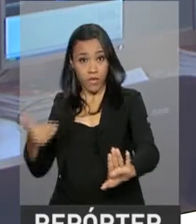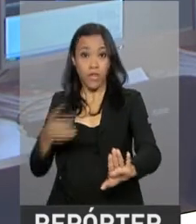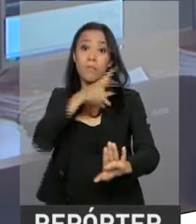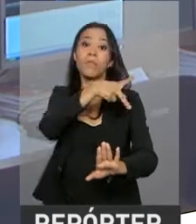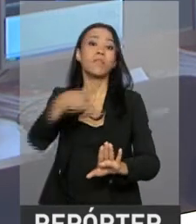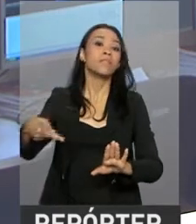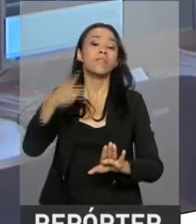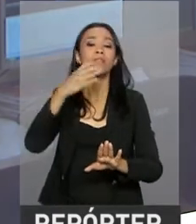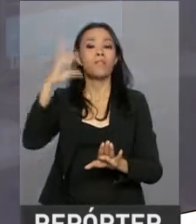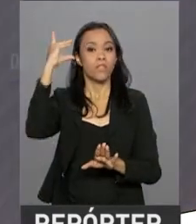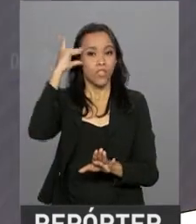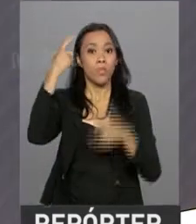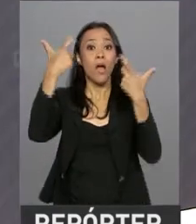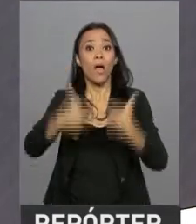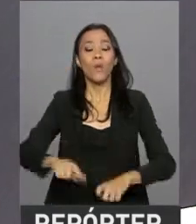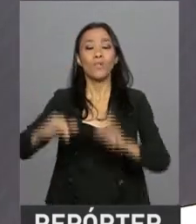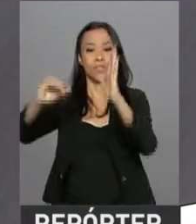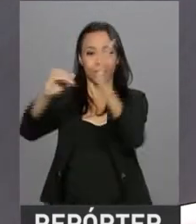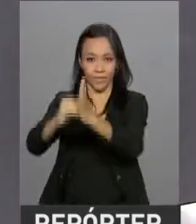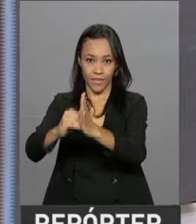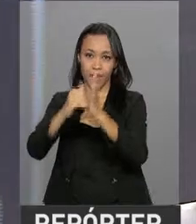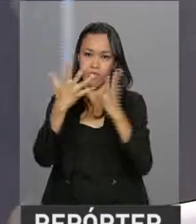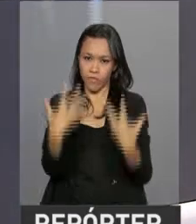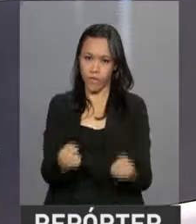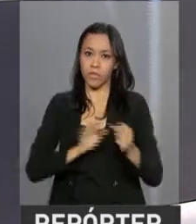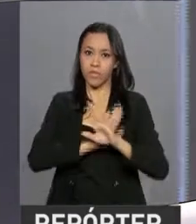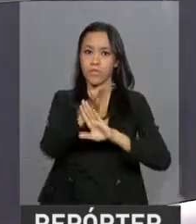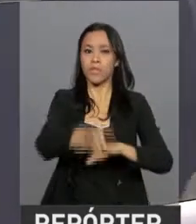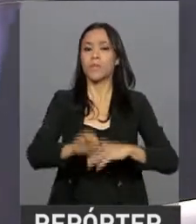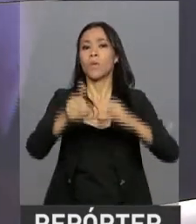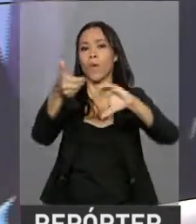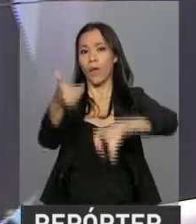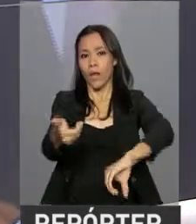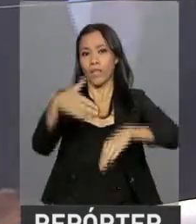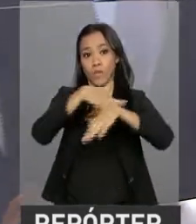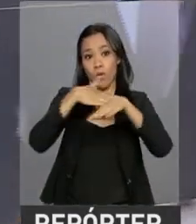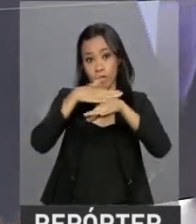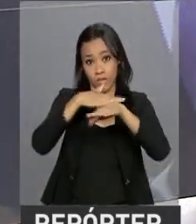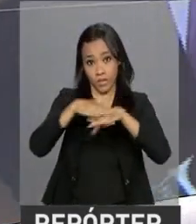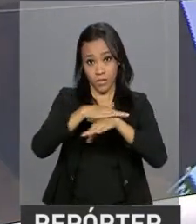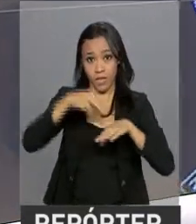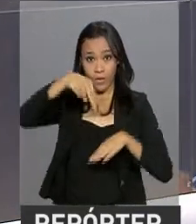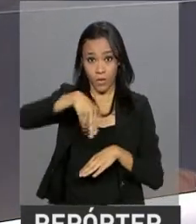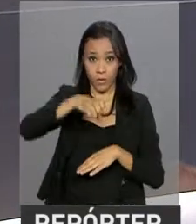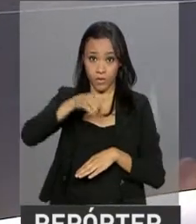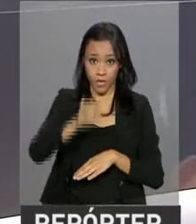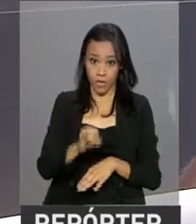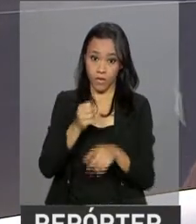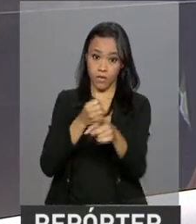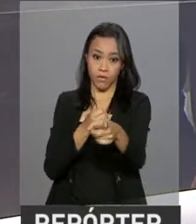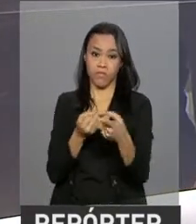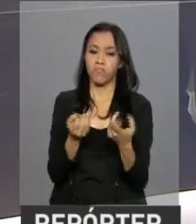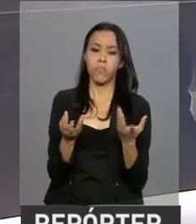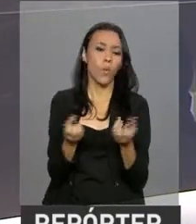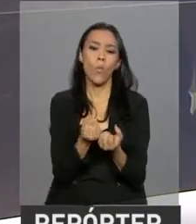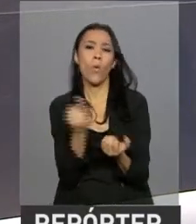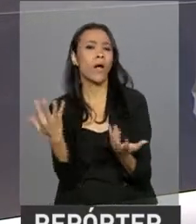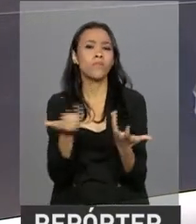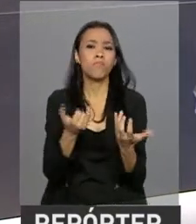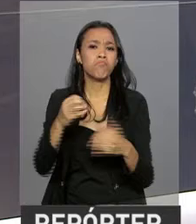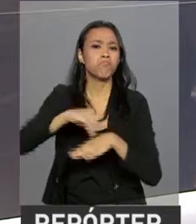processo de impeachment no senado vamos até o Congresso Nacional falar ao vivo com o repórter Ney Pereira né e quais são suas informações